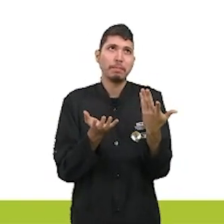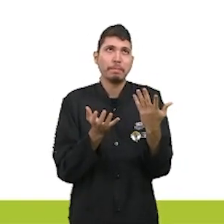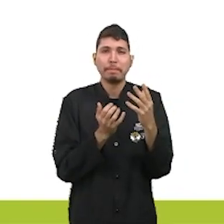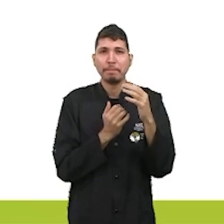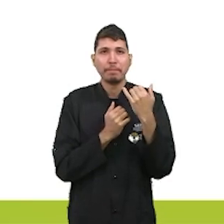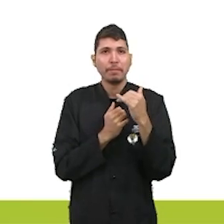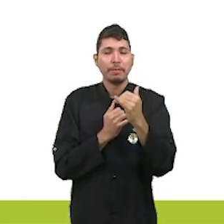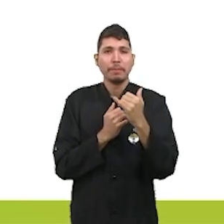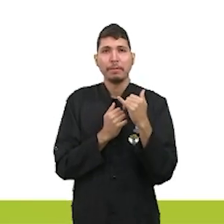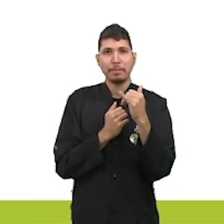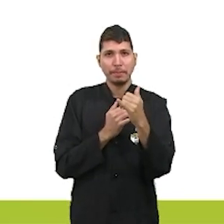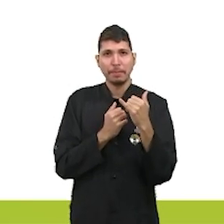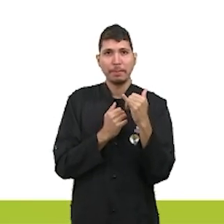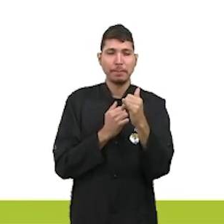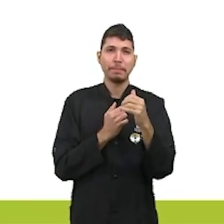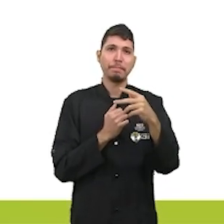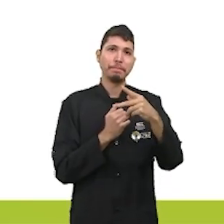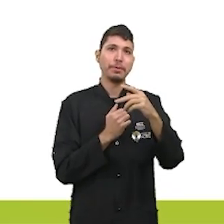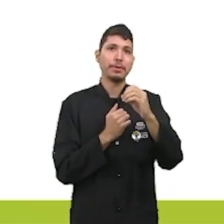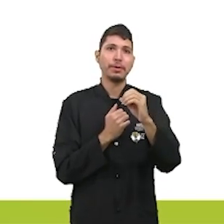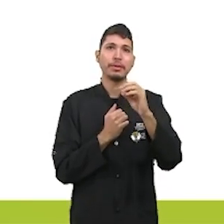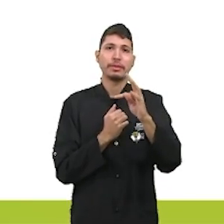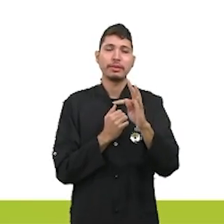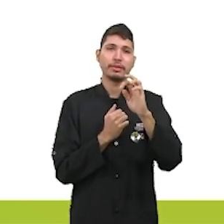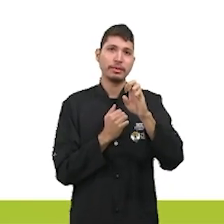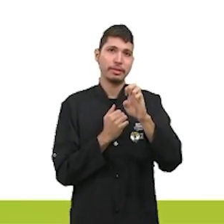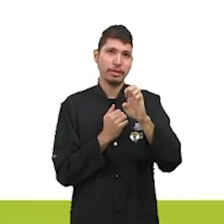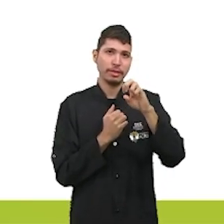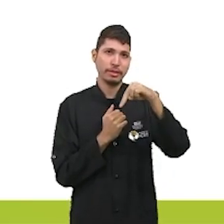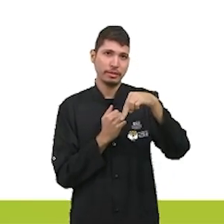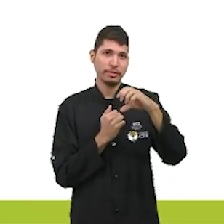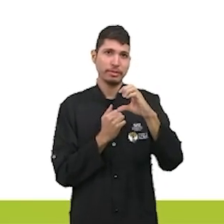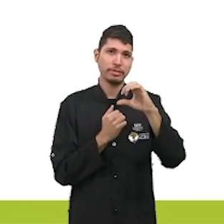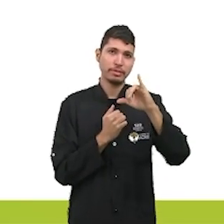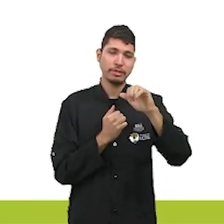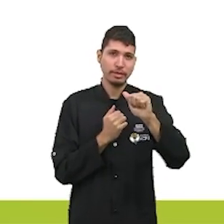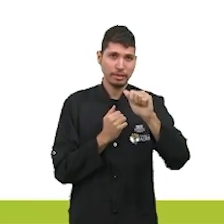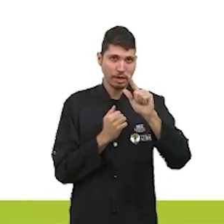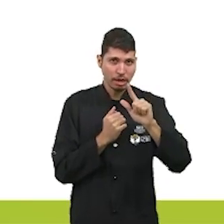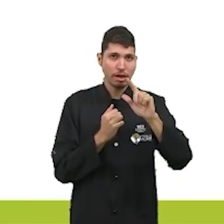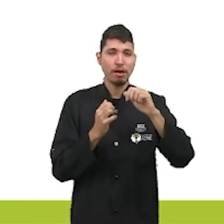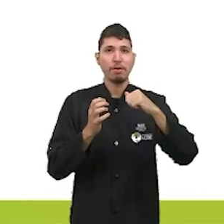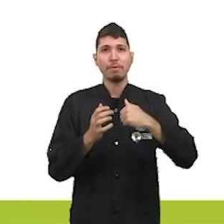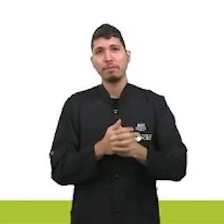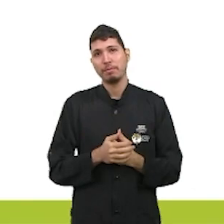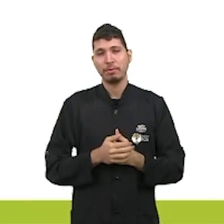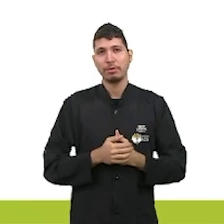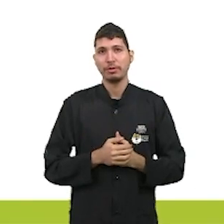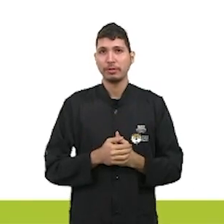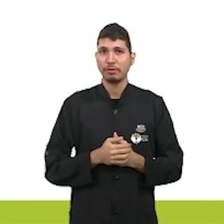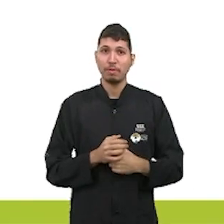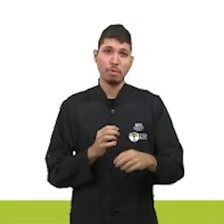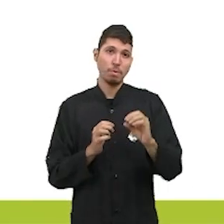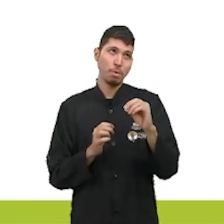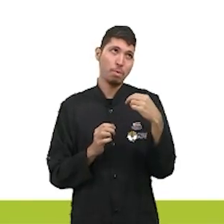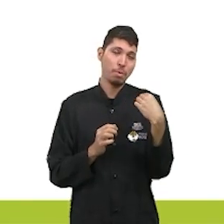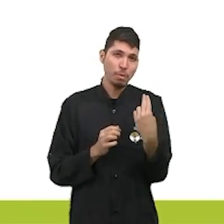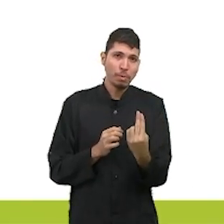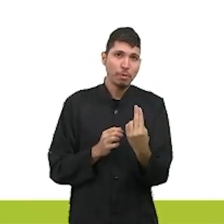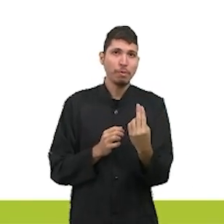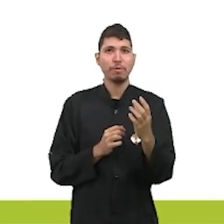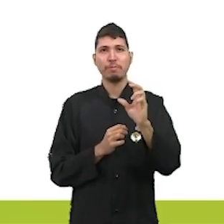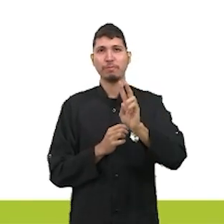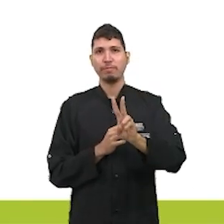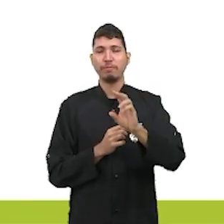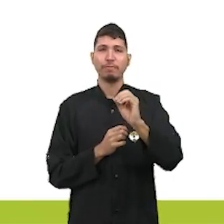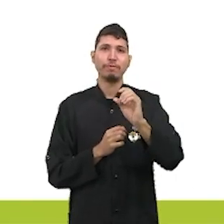ou diferença de potencial elétrico, tá? De uma forma mais coloquial, voltagem, né? Vai ter alguns